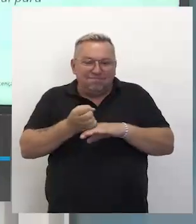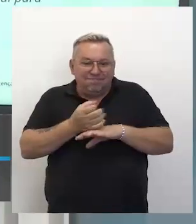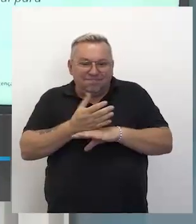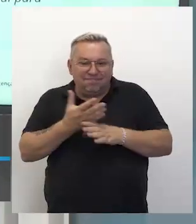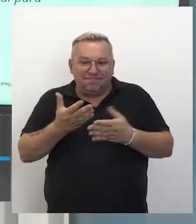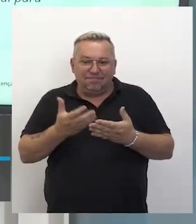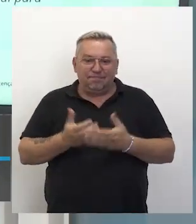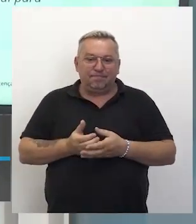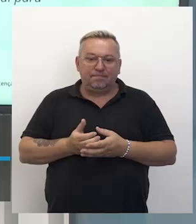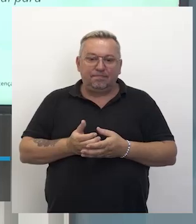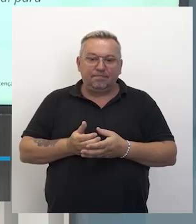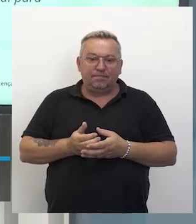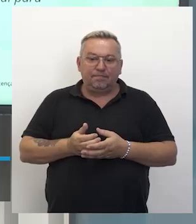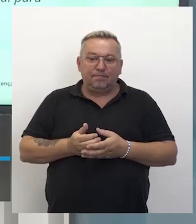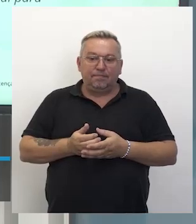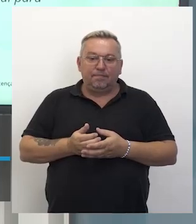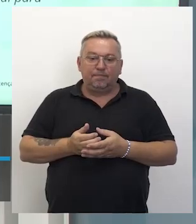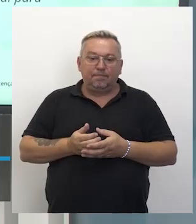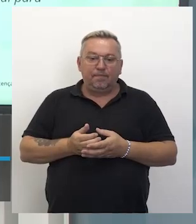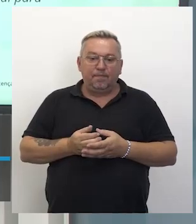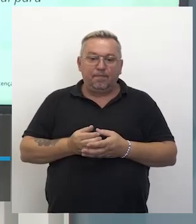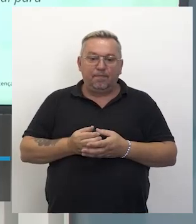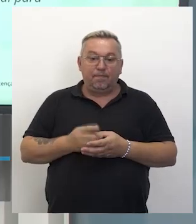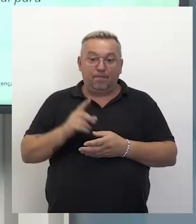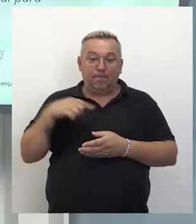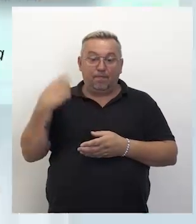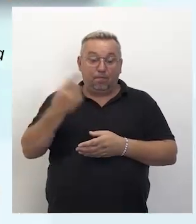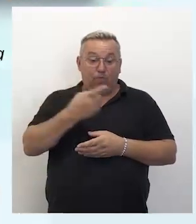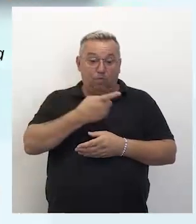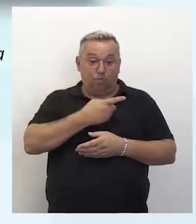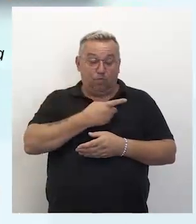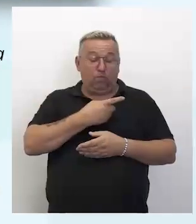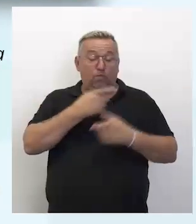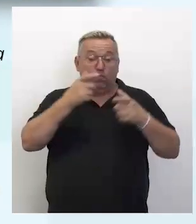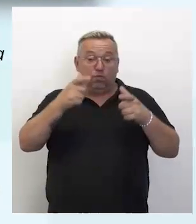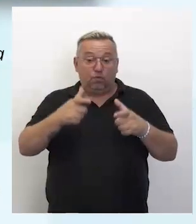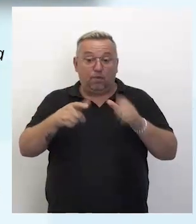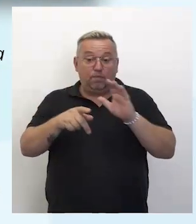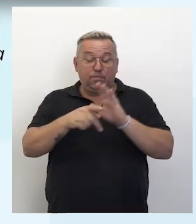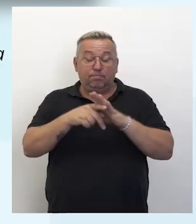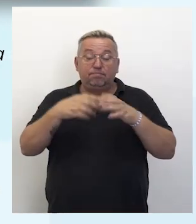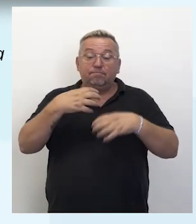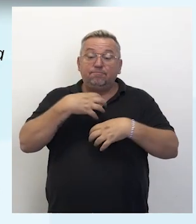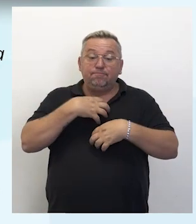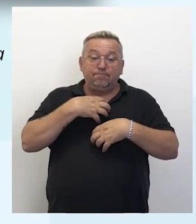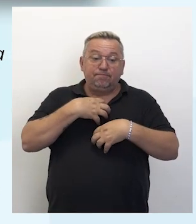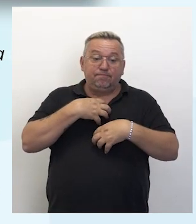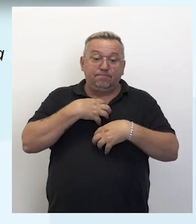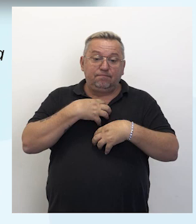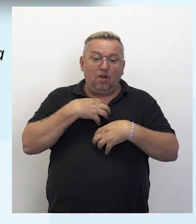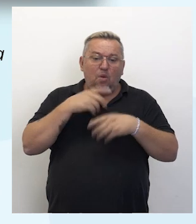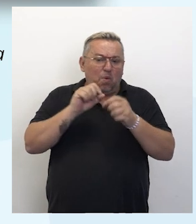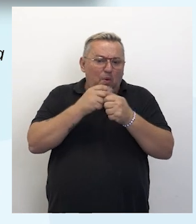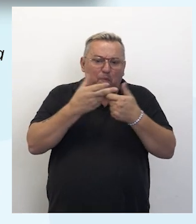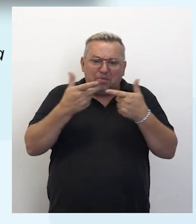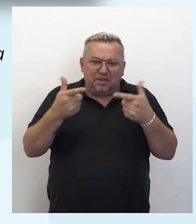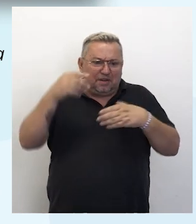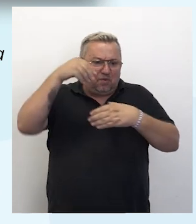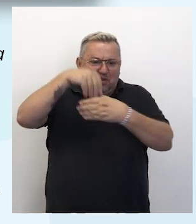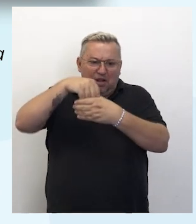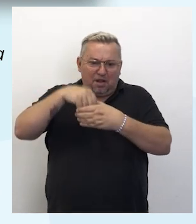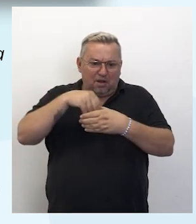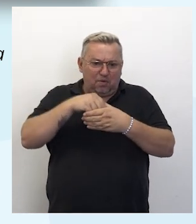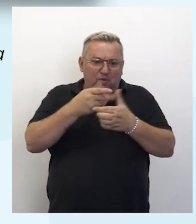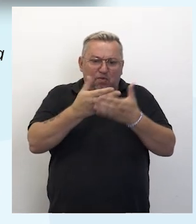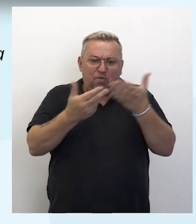professora. Quer ver? Nosso espaço enquanto sentimentos. Não são apenas os objetos que importam dentro do espaço